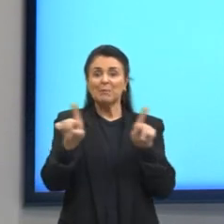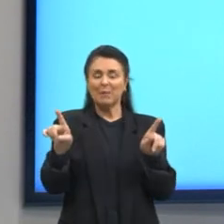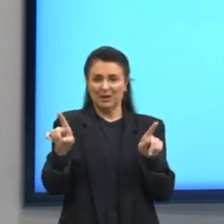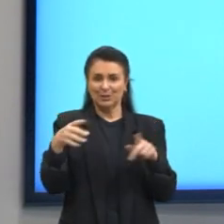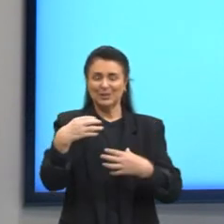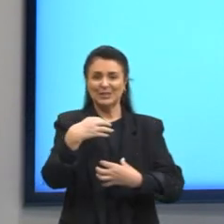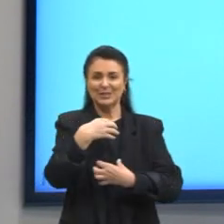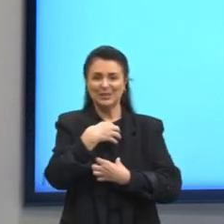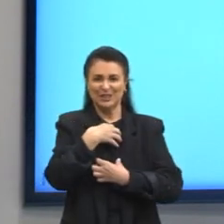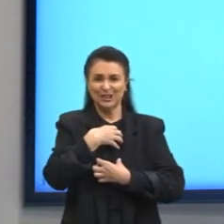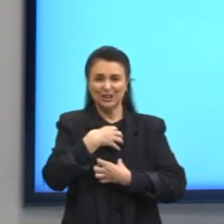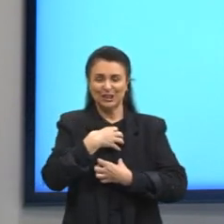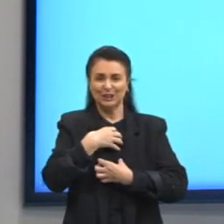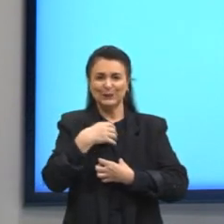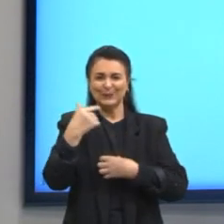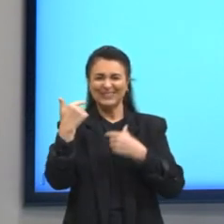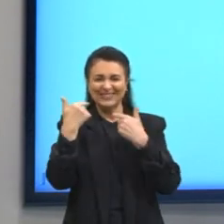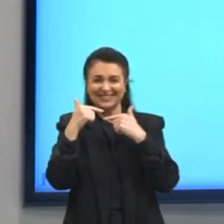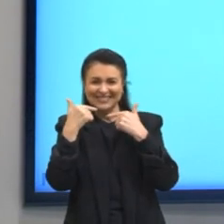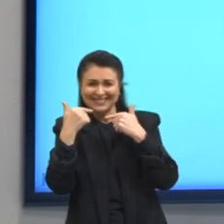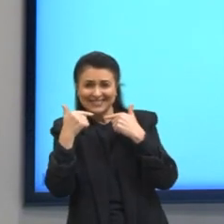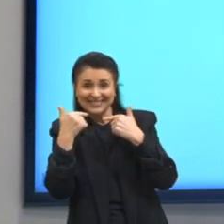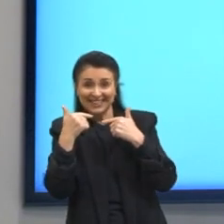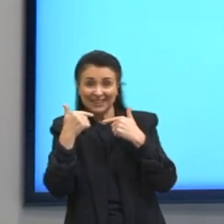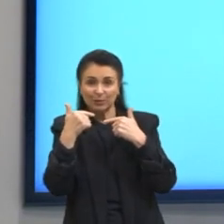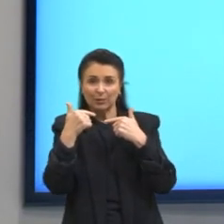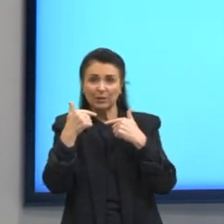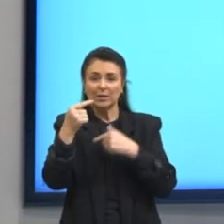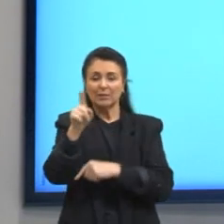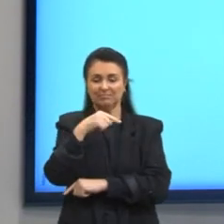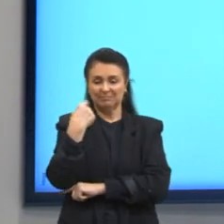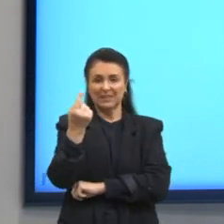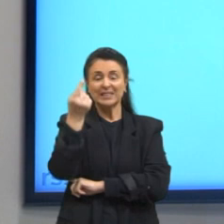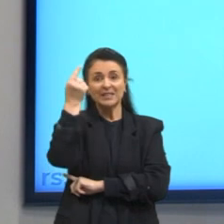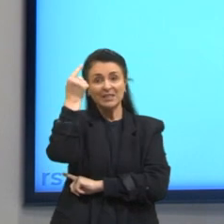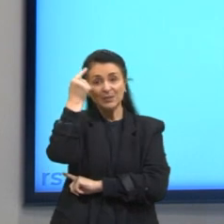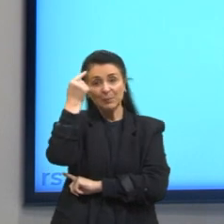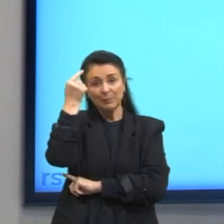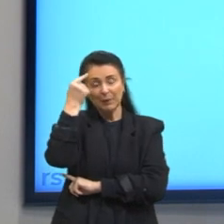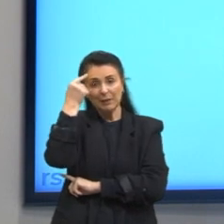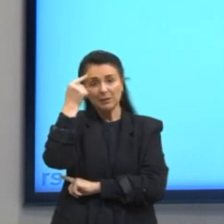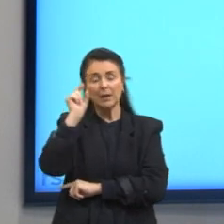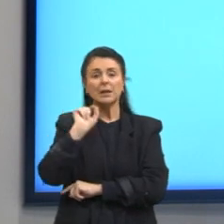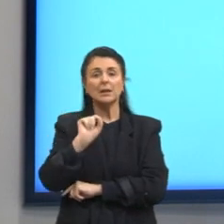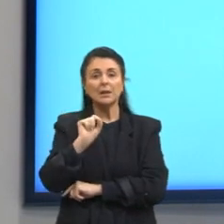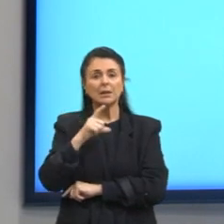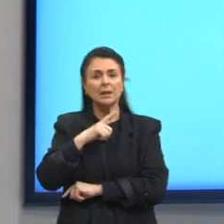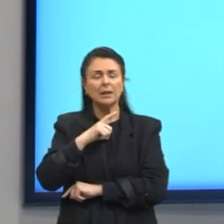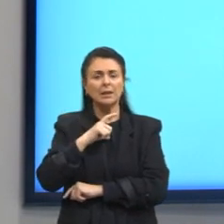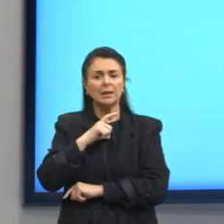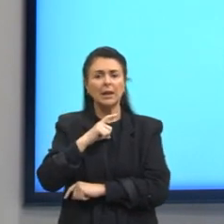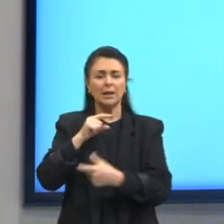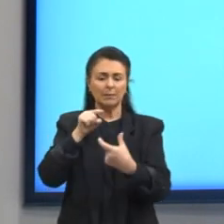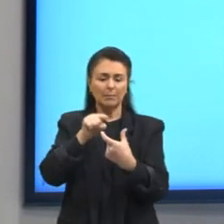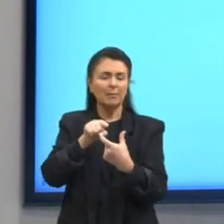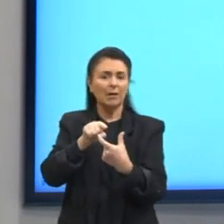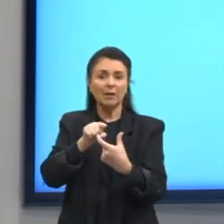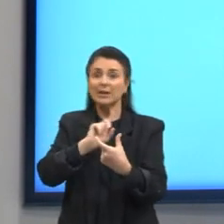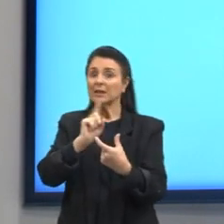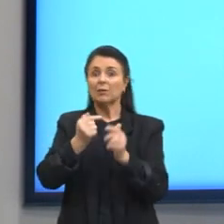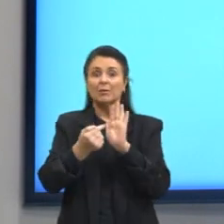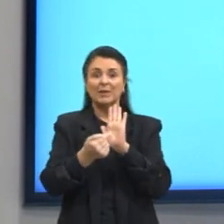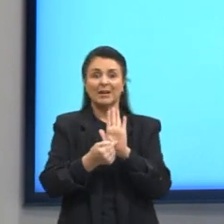desse sentido né engraçado da tirinha a gente vai pensar sobre a supressão da expressão